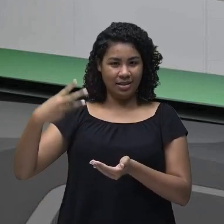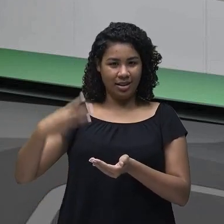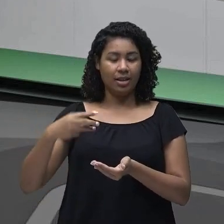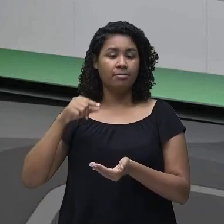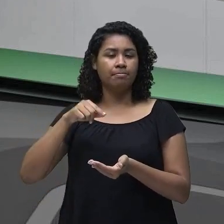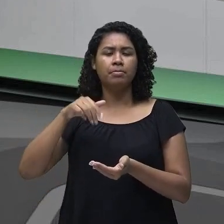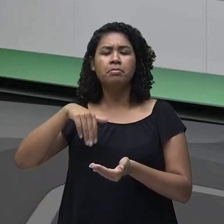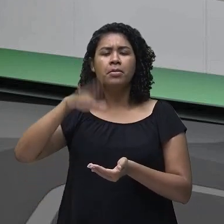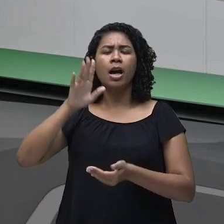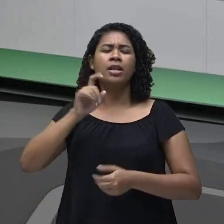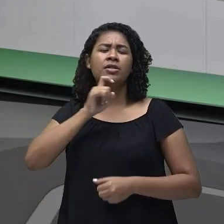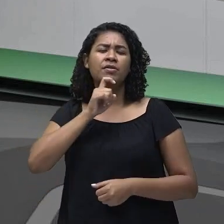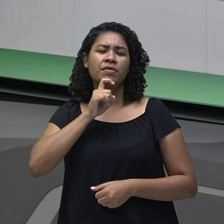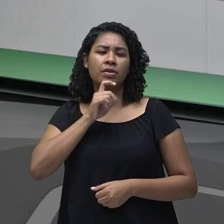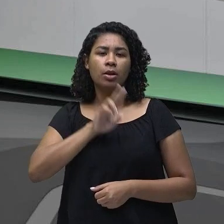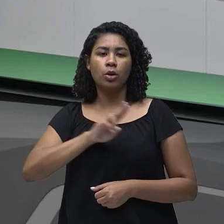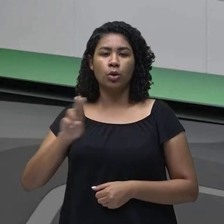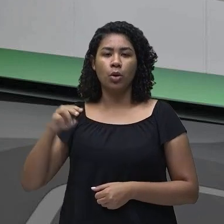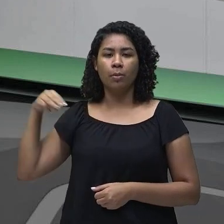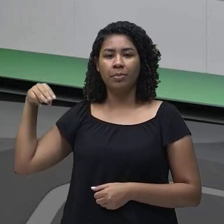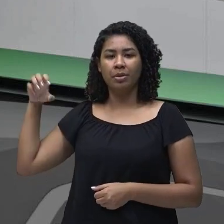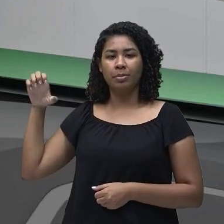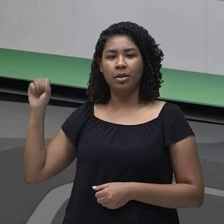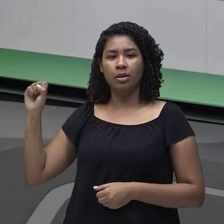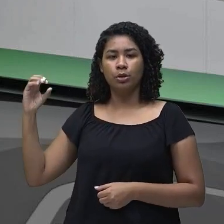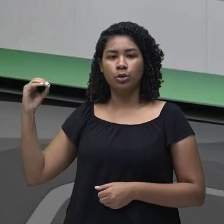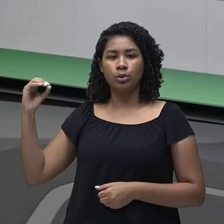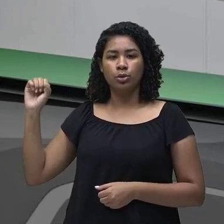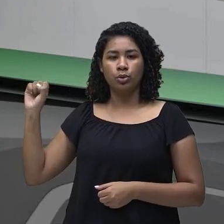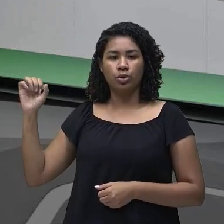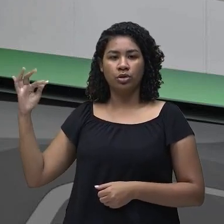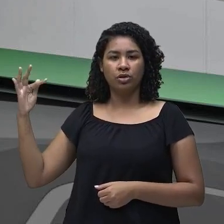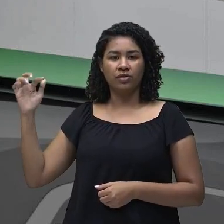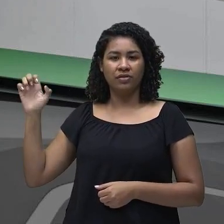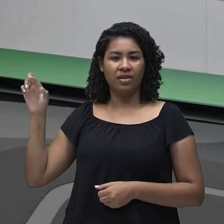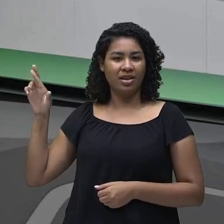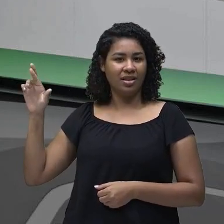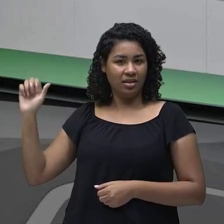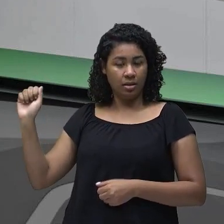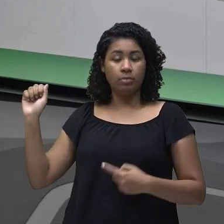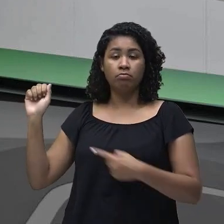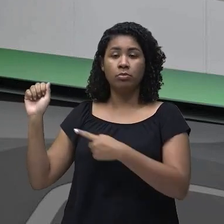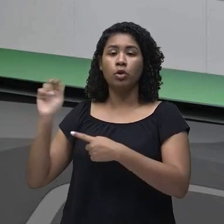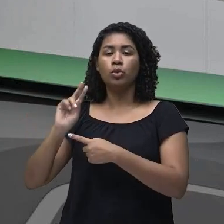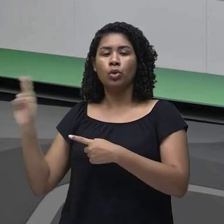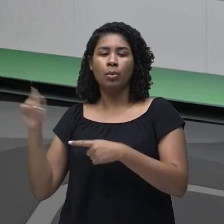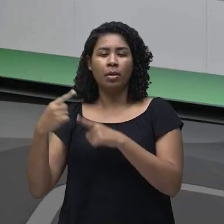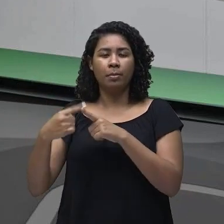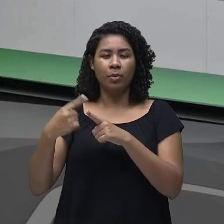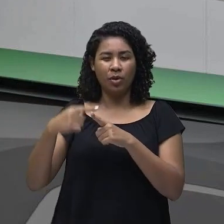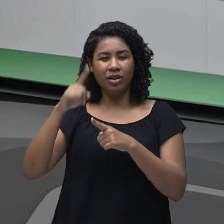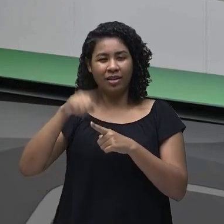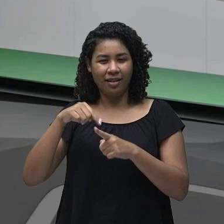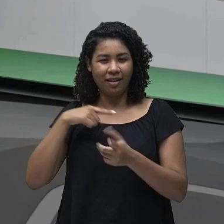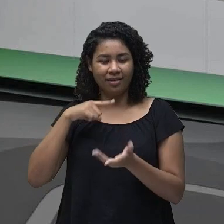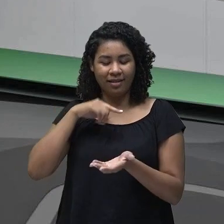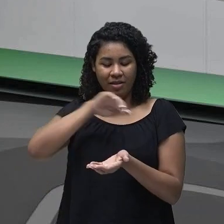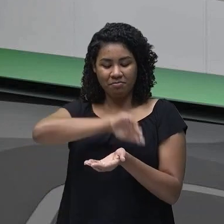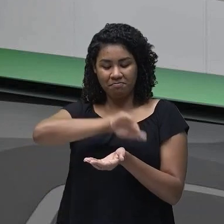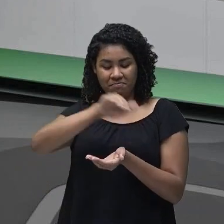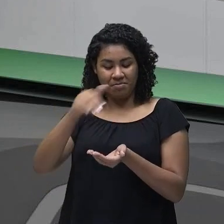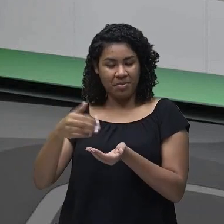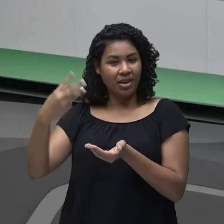da atmosfera, que é chamada de mesosfera, né? Ela tem esse nome ali porque ela está bem ao meio, como a gente consegue observar,